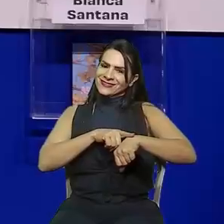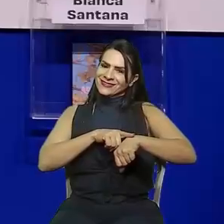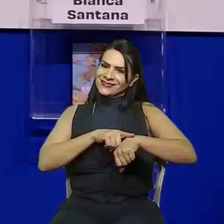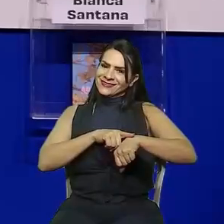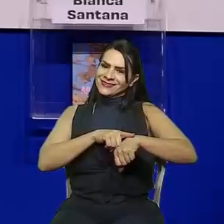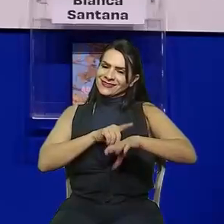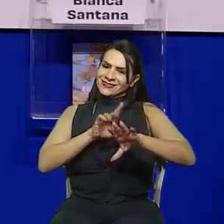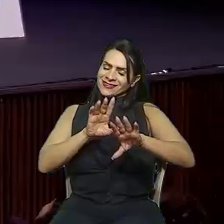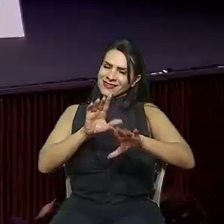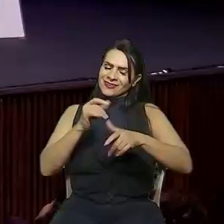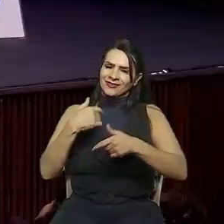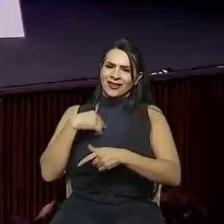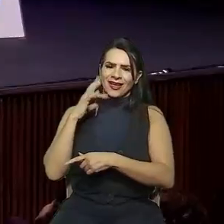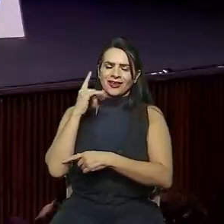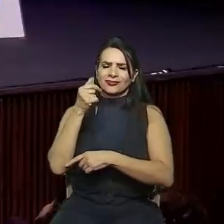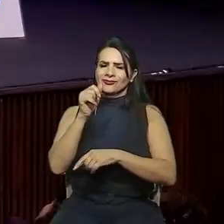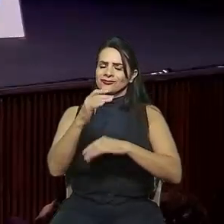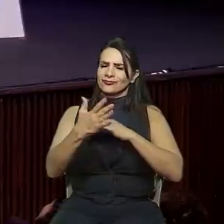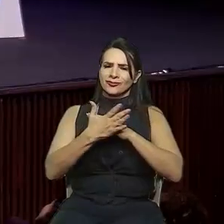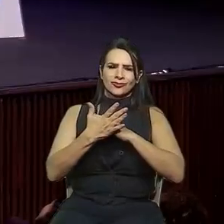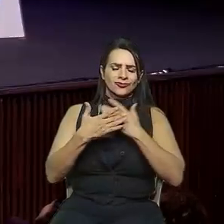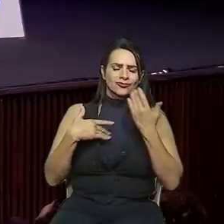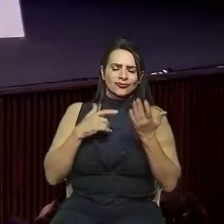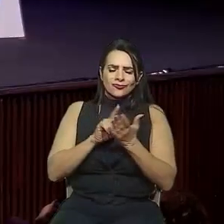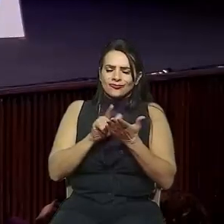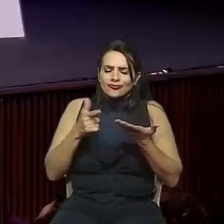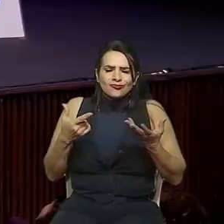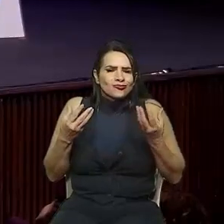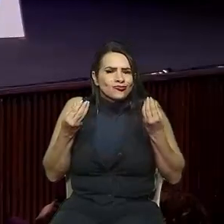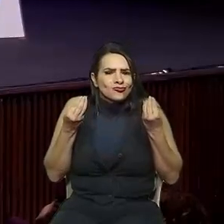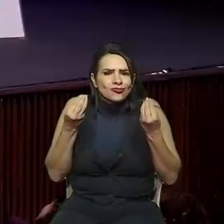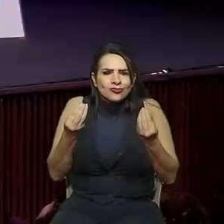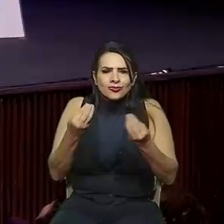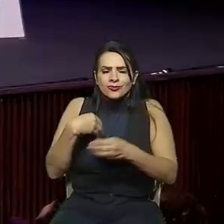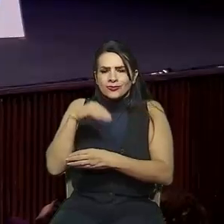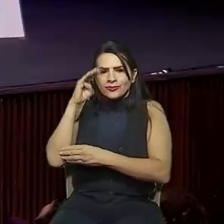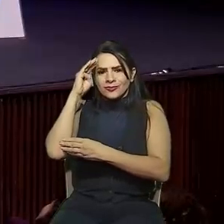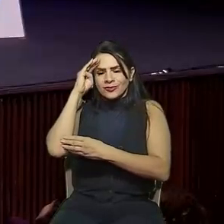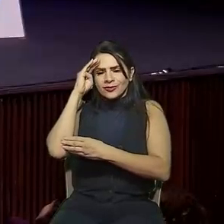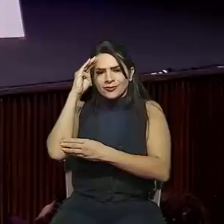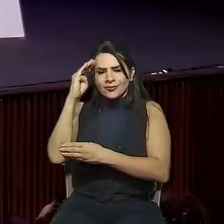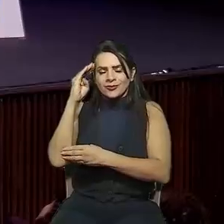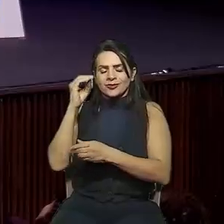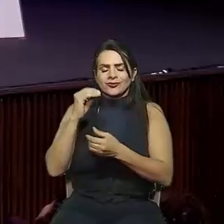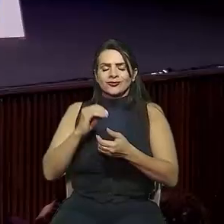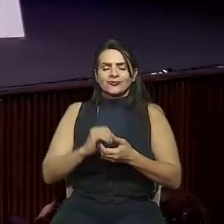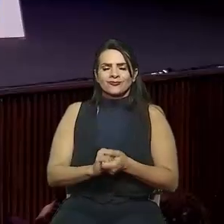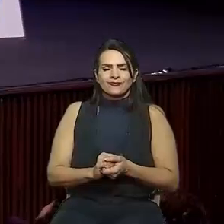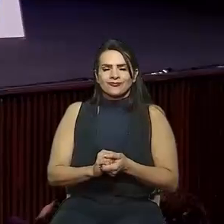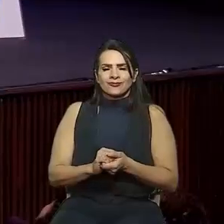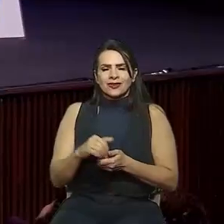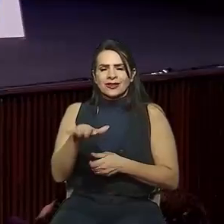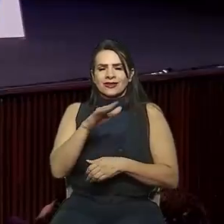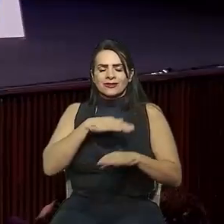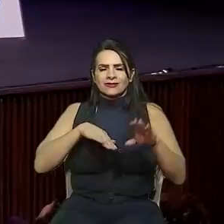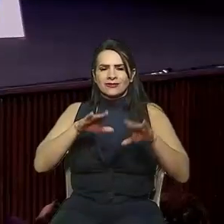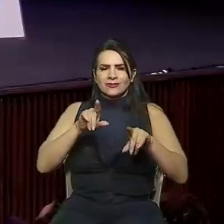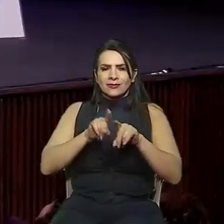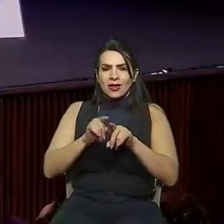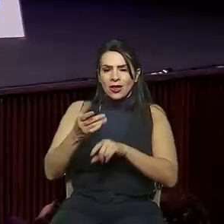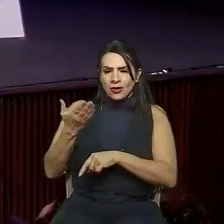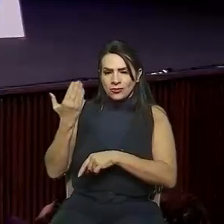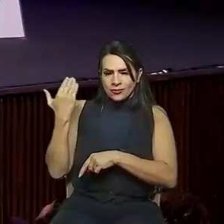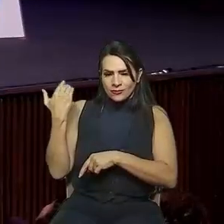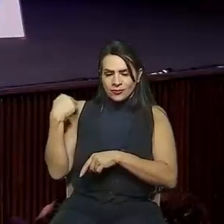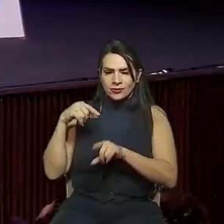Eu acho que o jornalismo me ajudou muito, principalmente numa lição, porque uma vez eu trabalhava no jornal